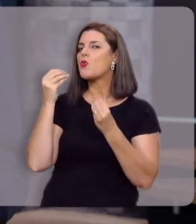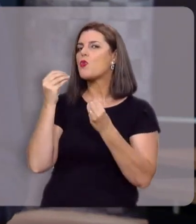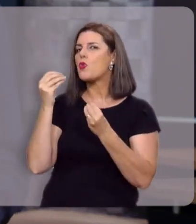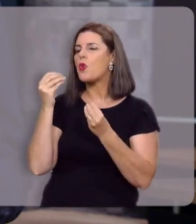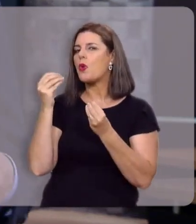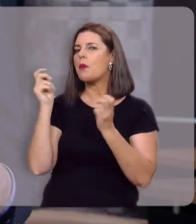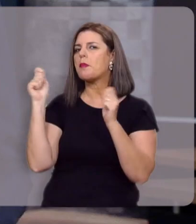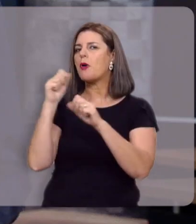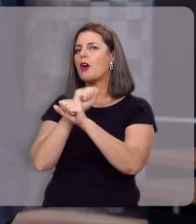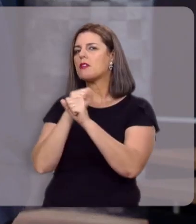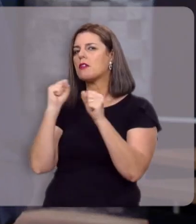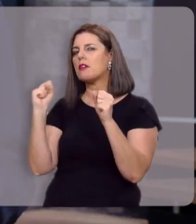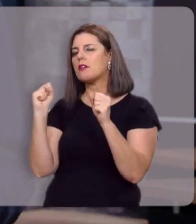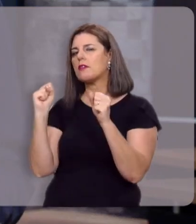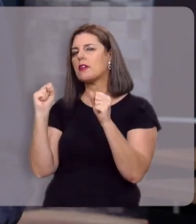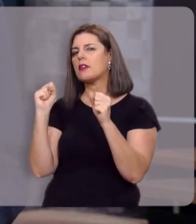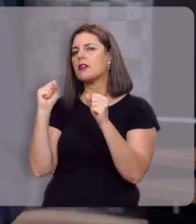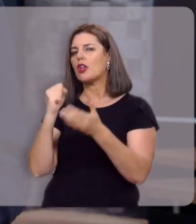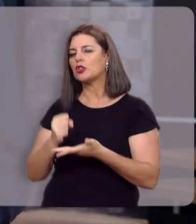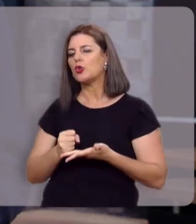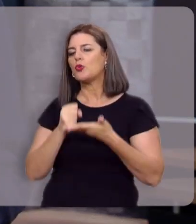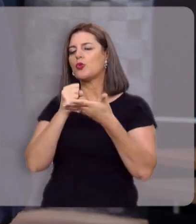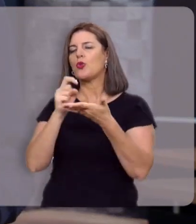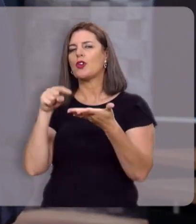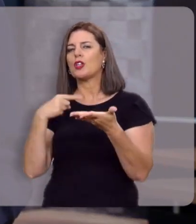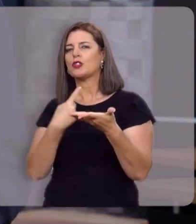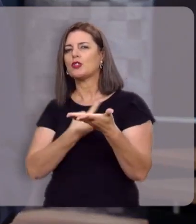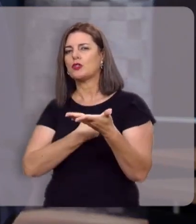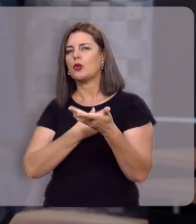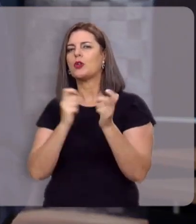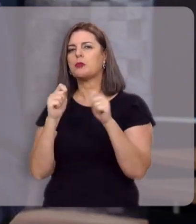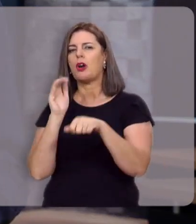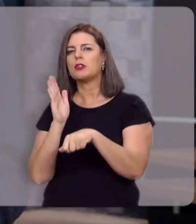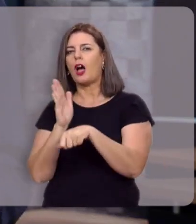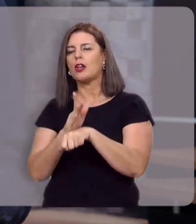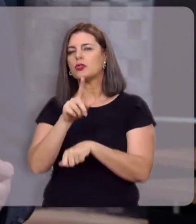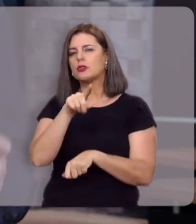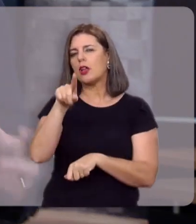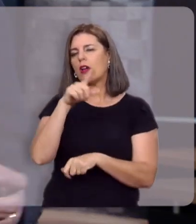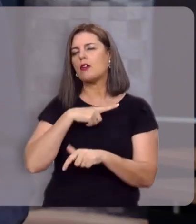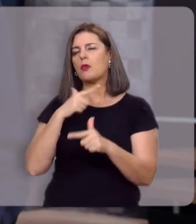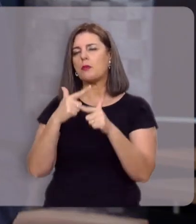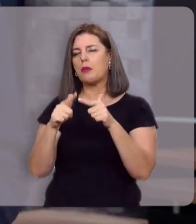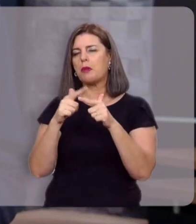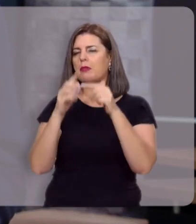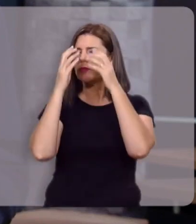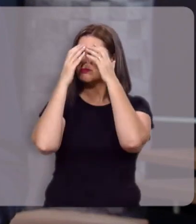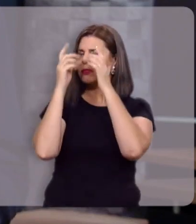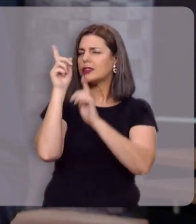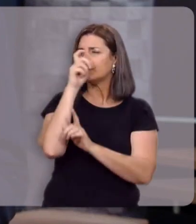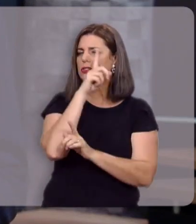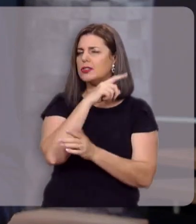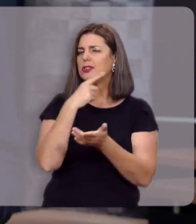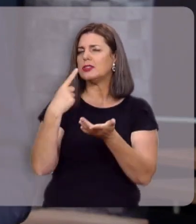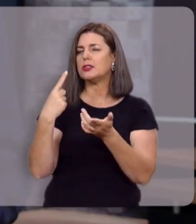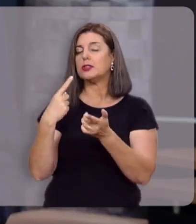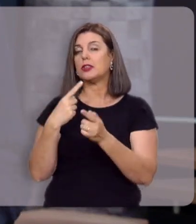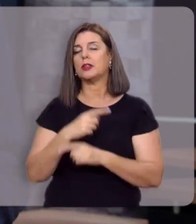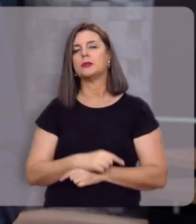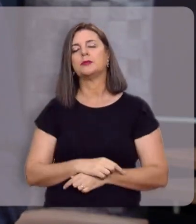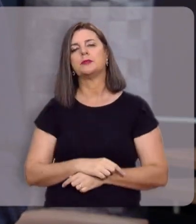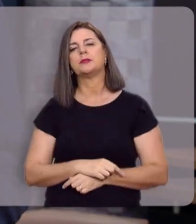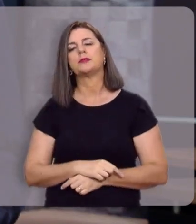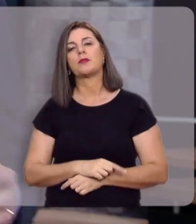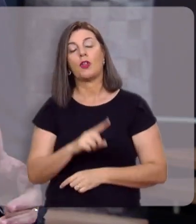como Ele pode nos livrar, nos socorrer, de fato te auxilie em meio às adversidades e os desafios do seu